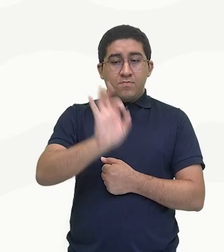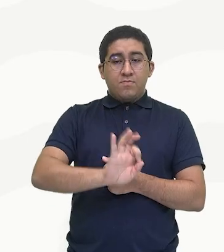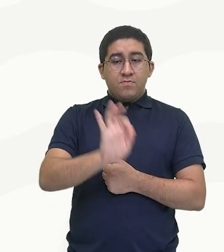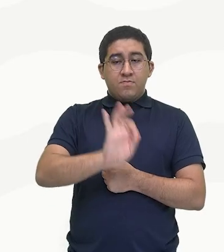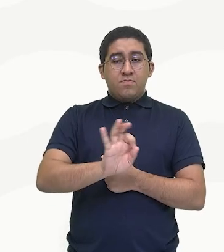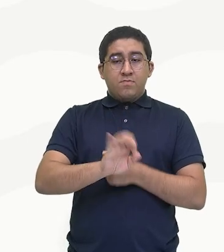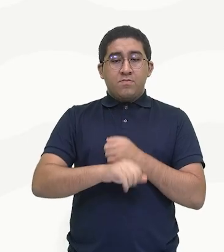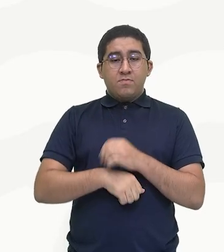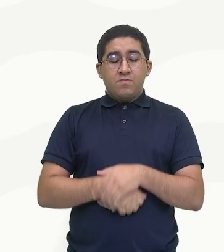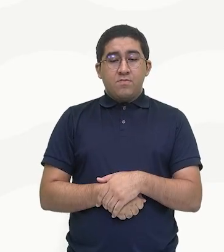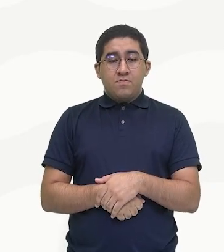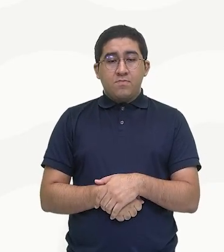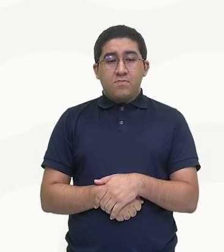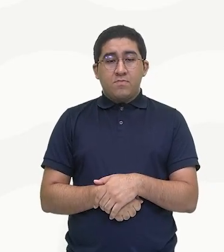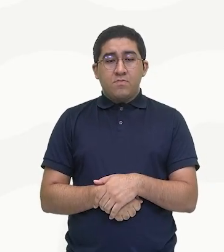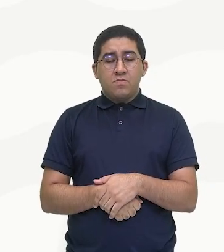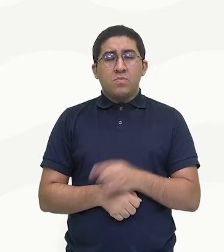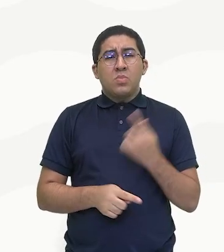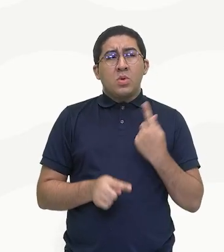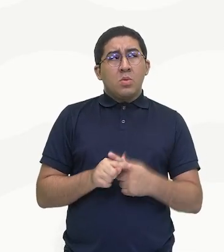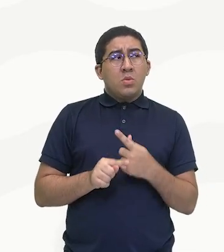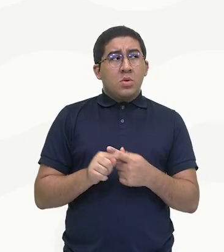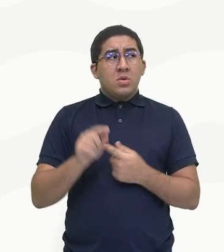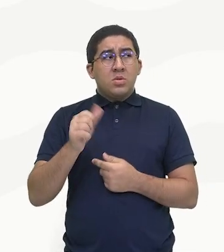191,23%. Por que é